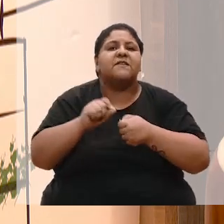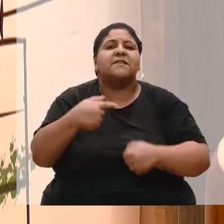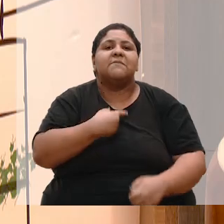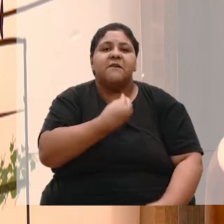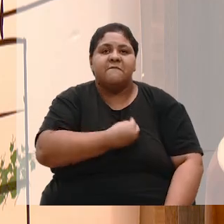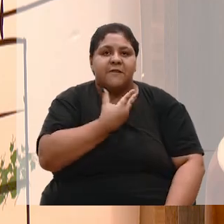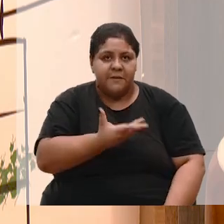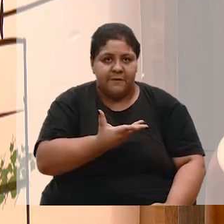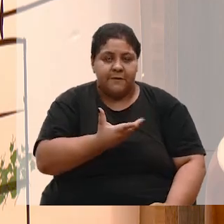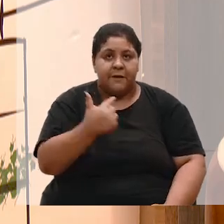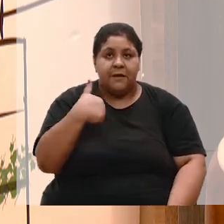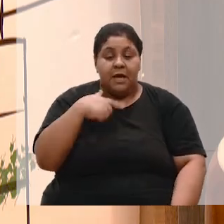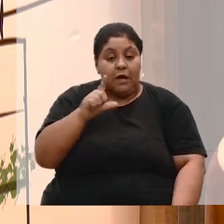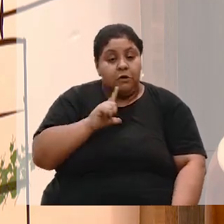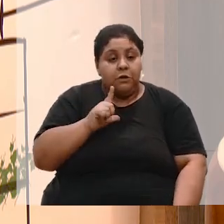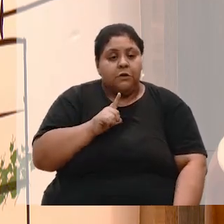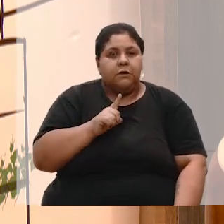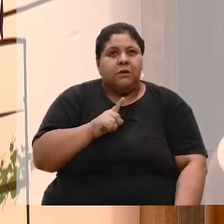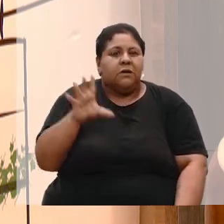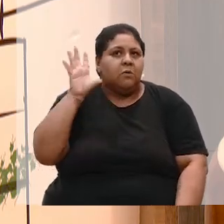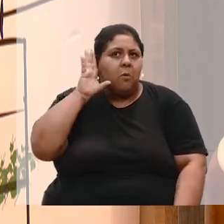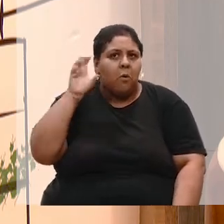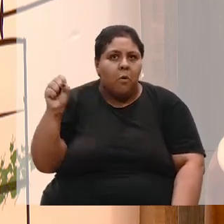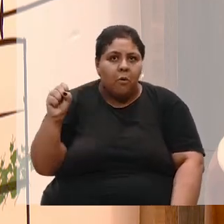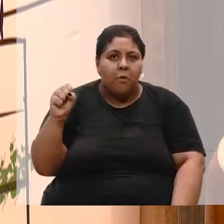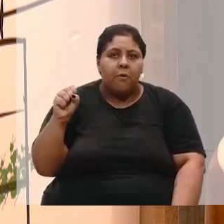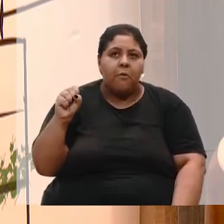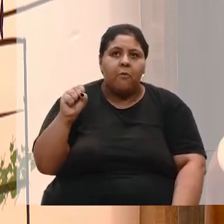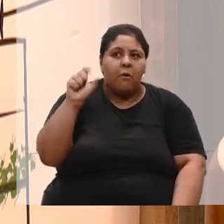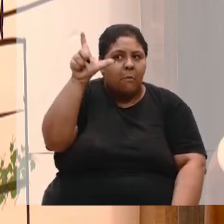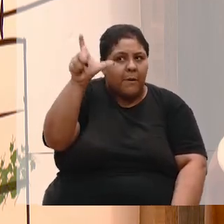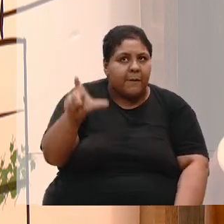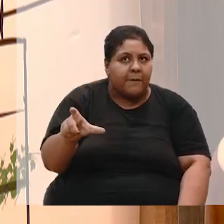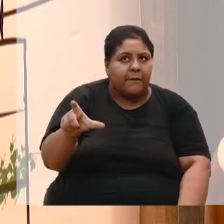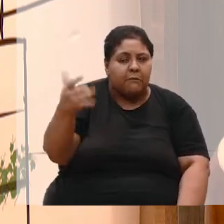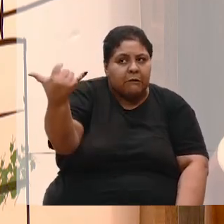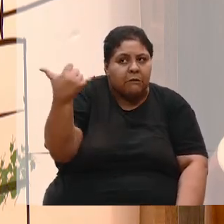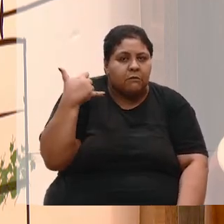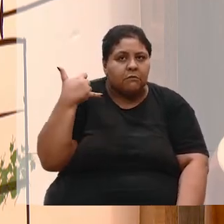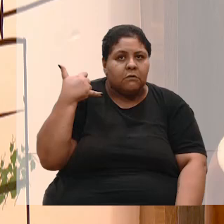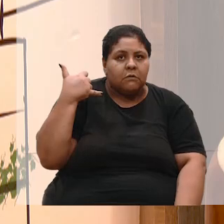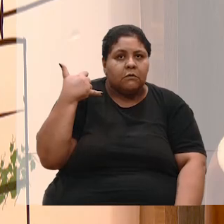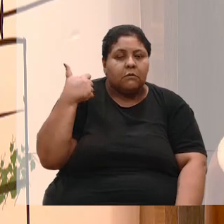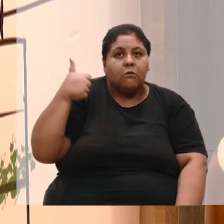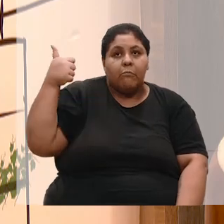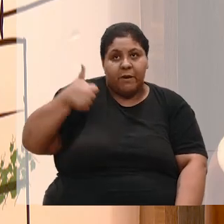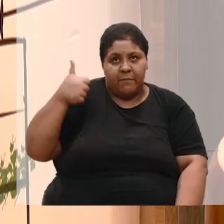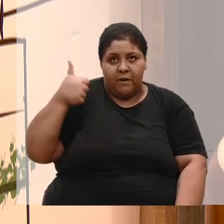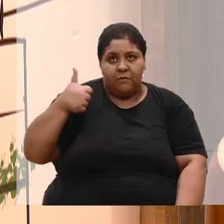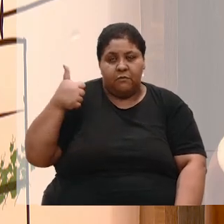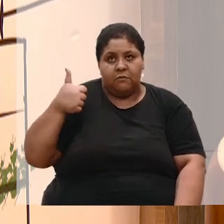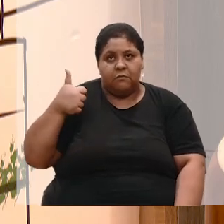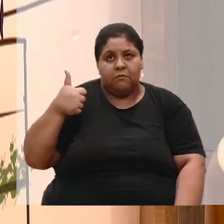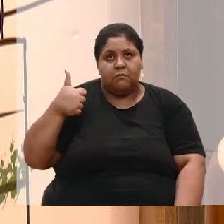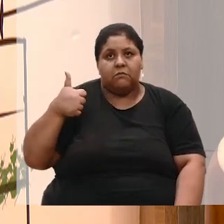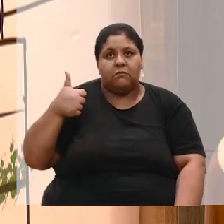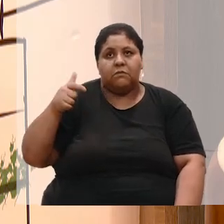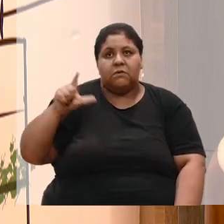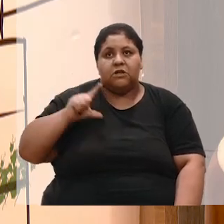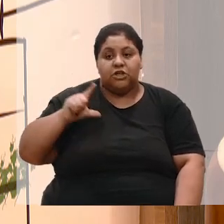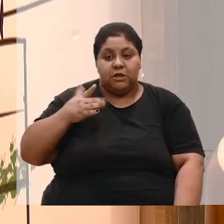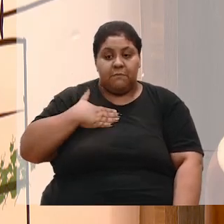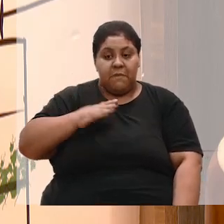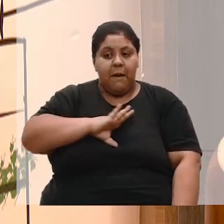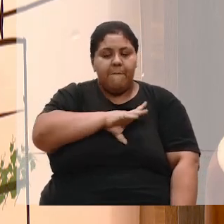vida. Eu tive que escutar uma pessoa me falar que primeiro eu tinha que me